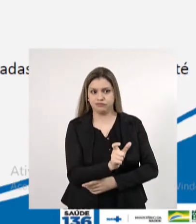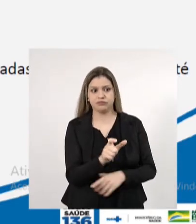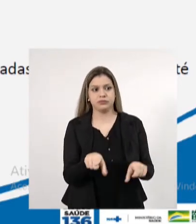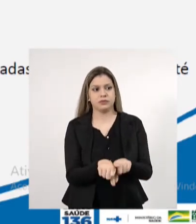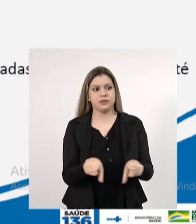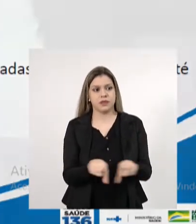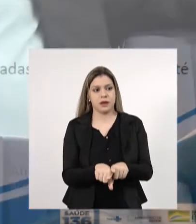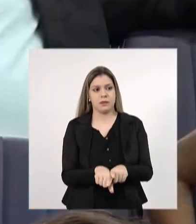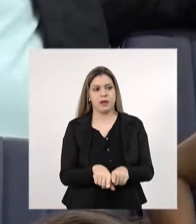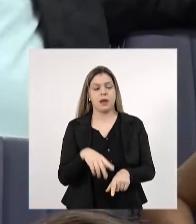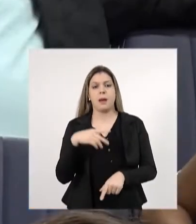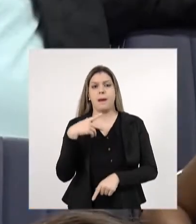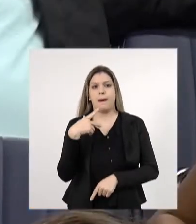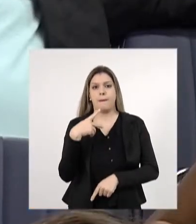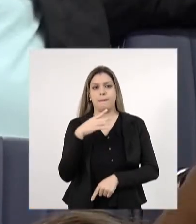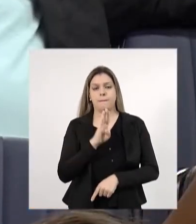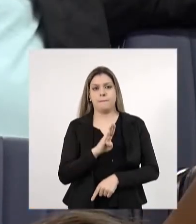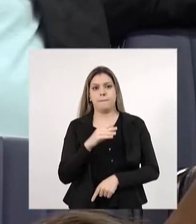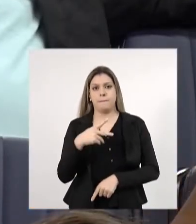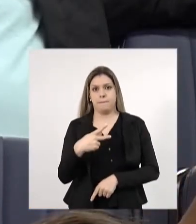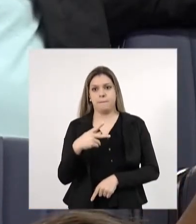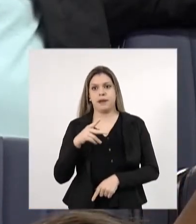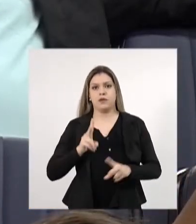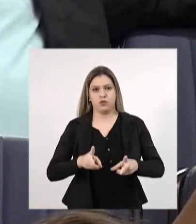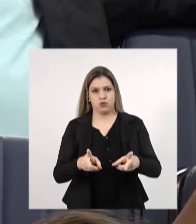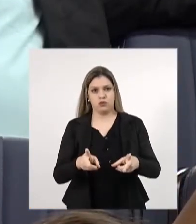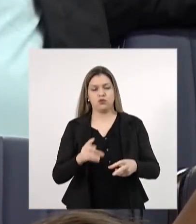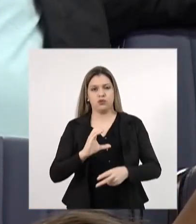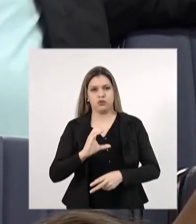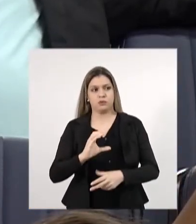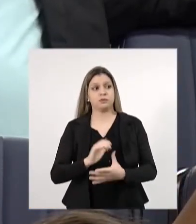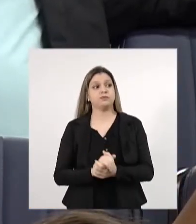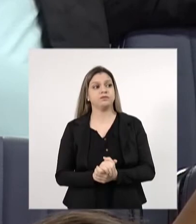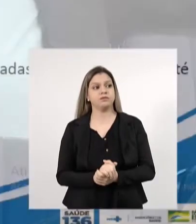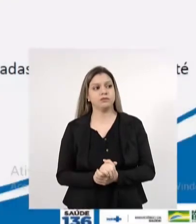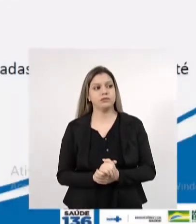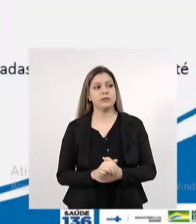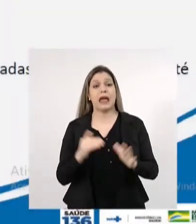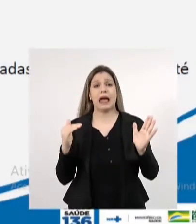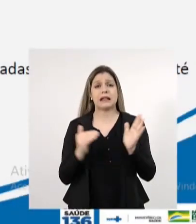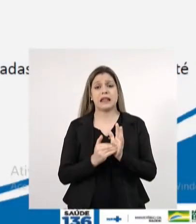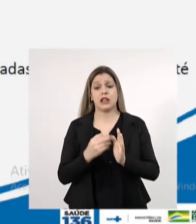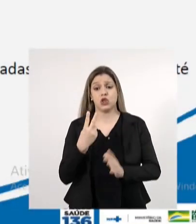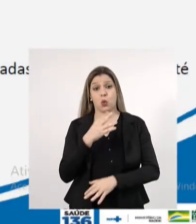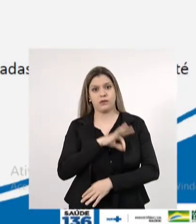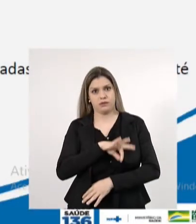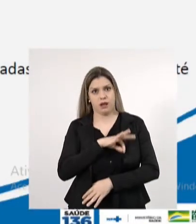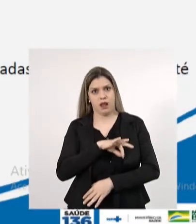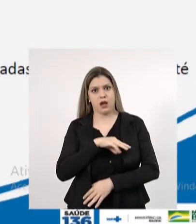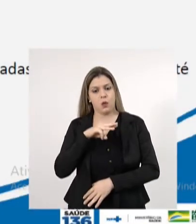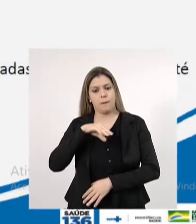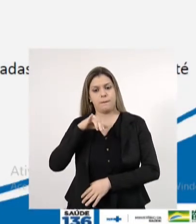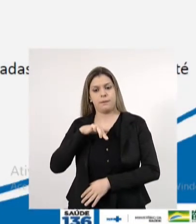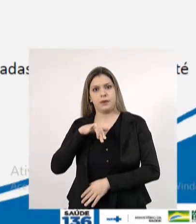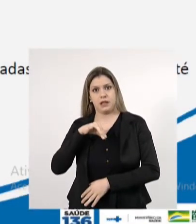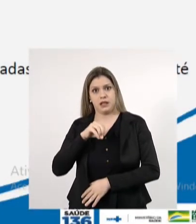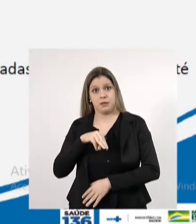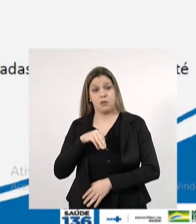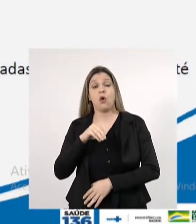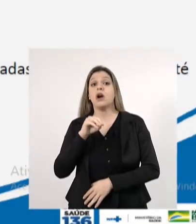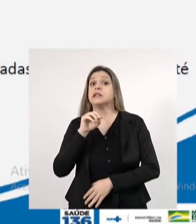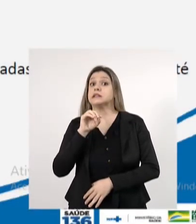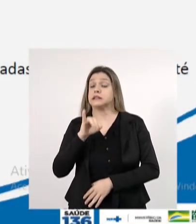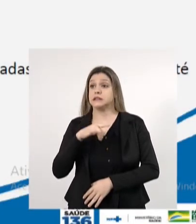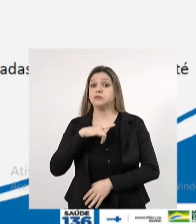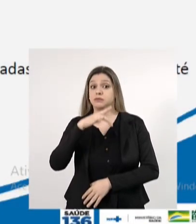prestação continuada, que recebem até 2 salários mínimos, essa pessoa que é